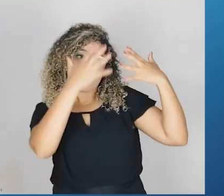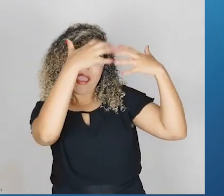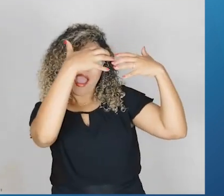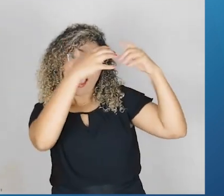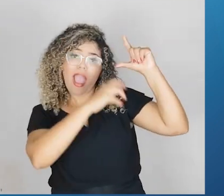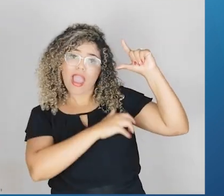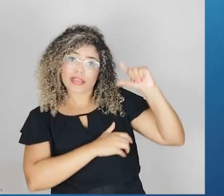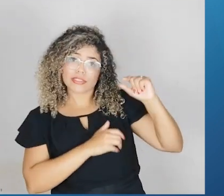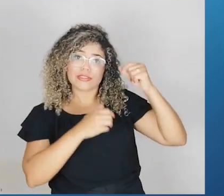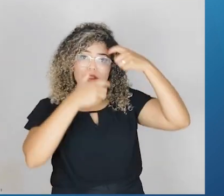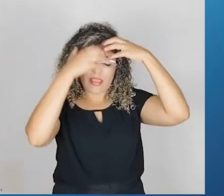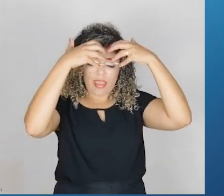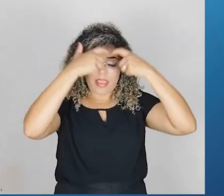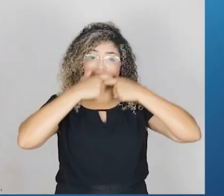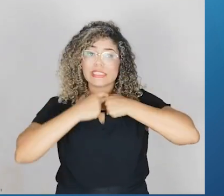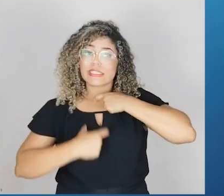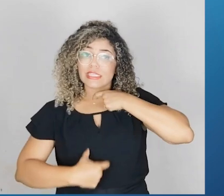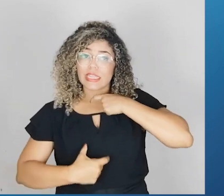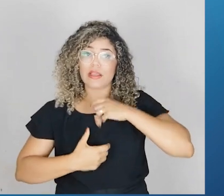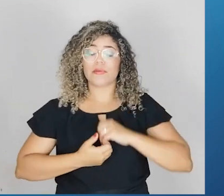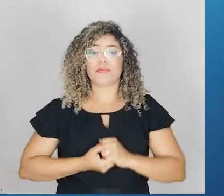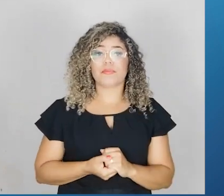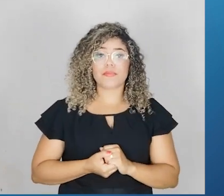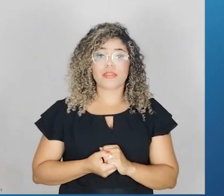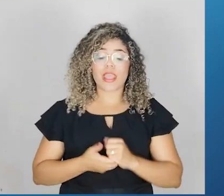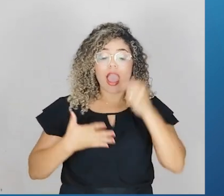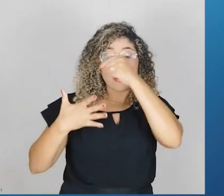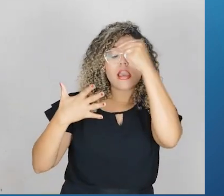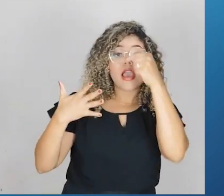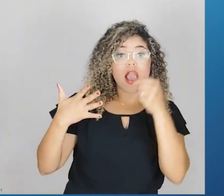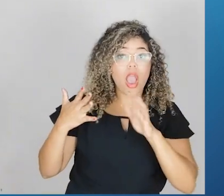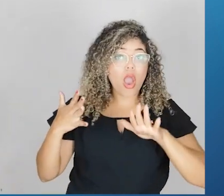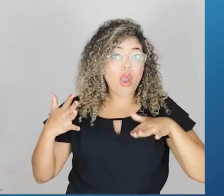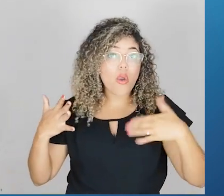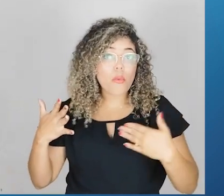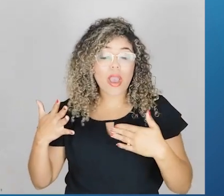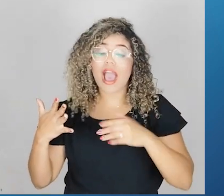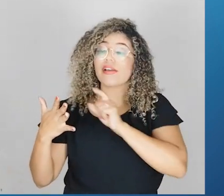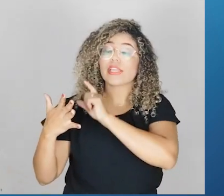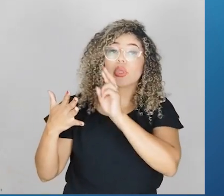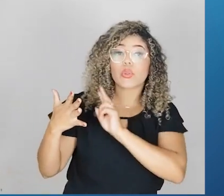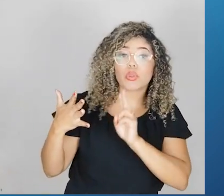do sistema nervoso central. Assinale a alternativa em que todas as